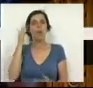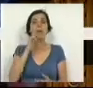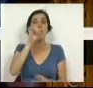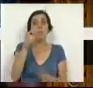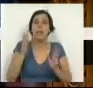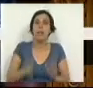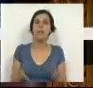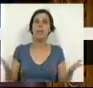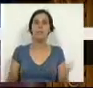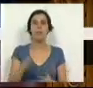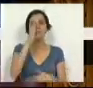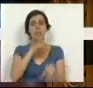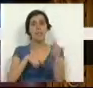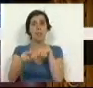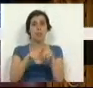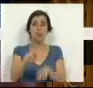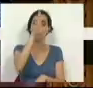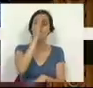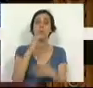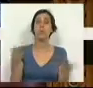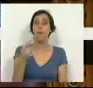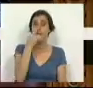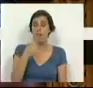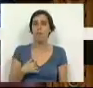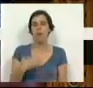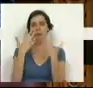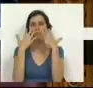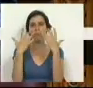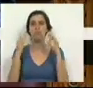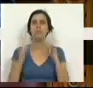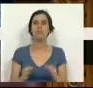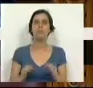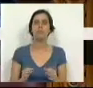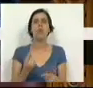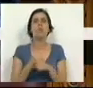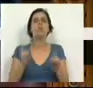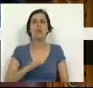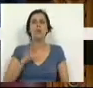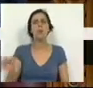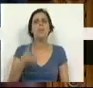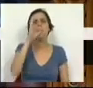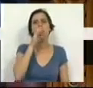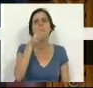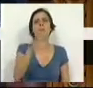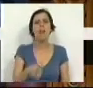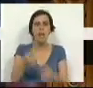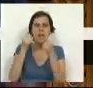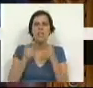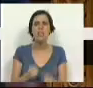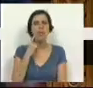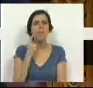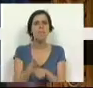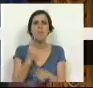que se impõe. Se as políticas do governo falham redondamente, o que leva o Sr. Primeiro-Ministro a insistir nas